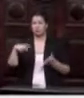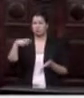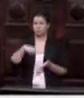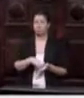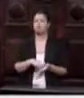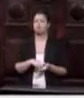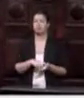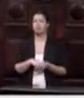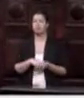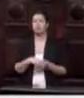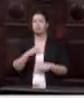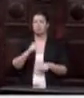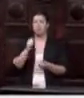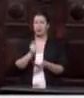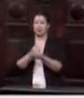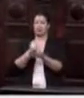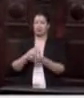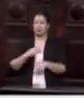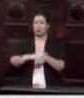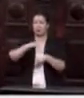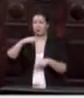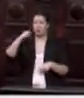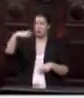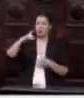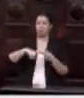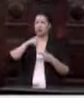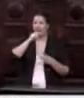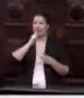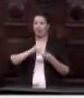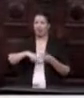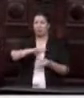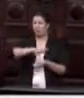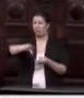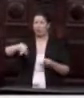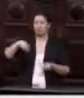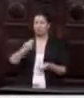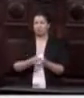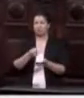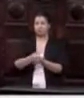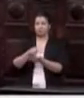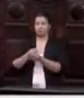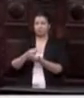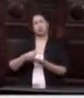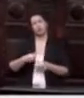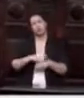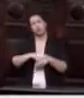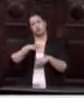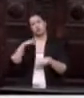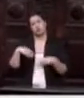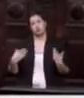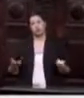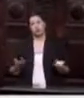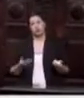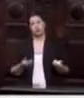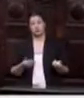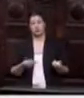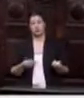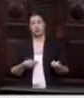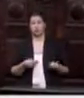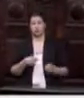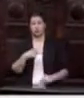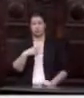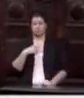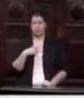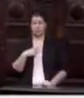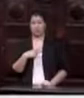duplamente, pagando mais impostos com um número menor de benefícios. Então, há sim considerações de ordem técnica. Todas